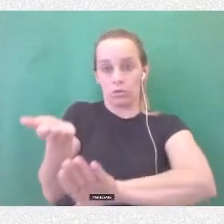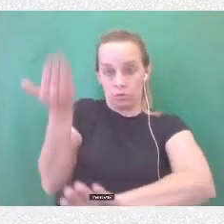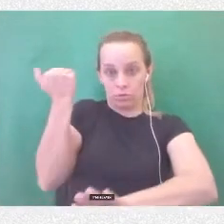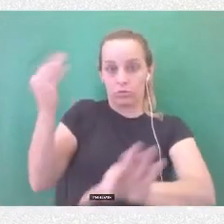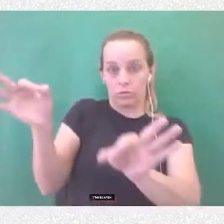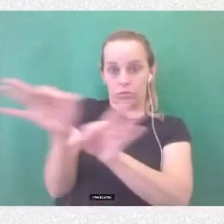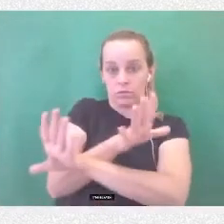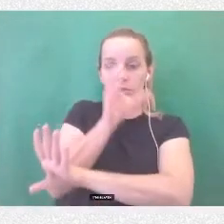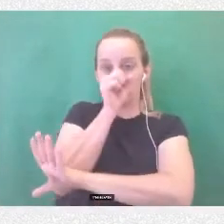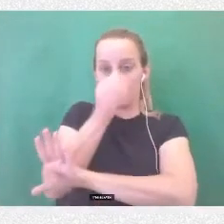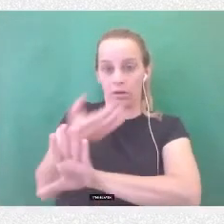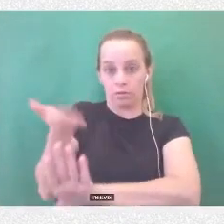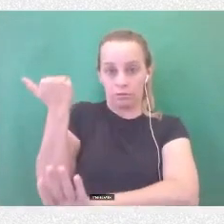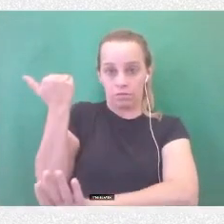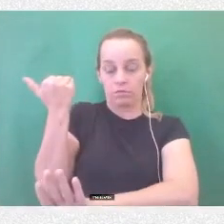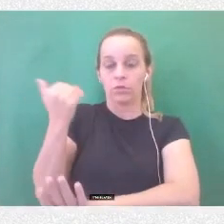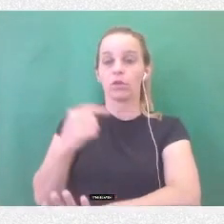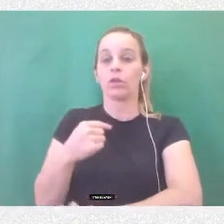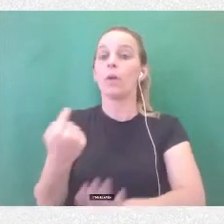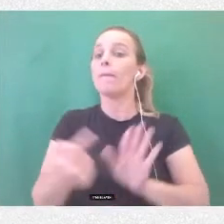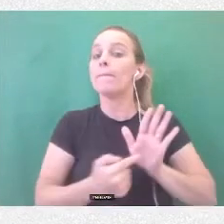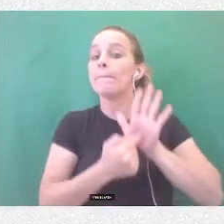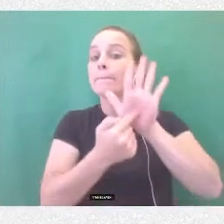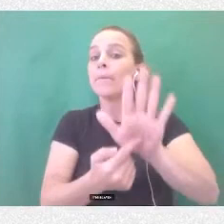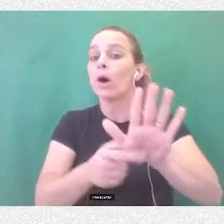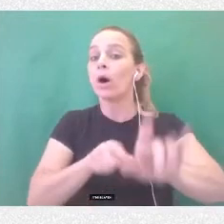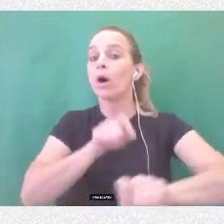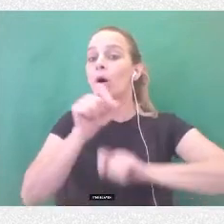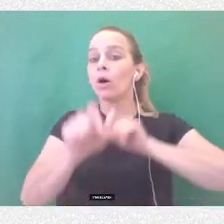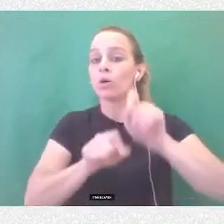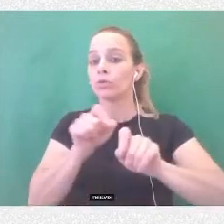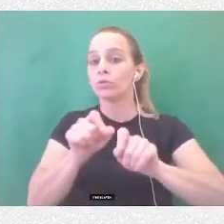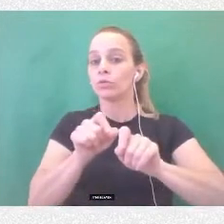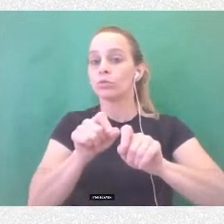no sábado nos mostra que a nossa